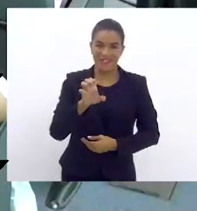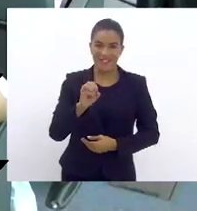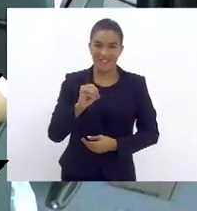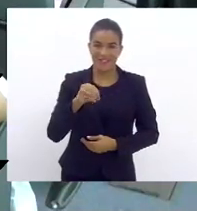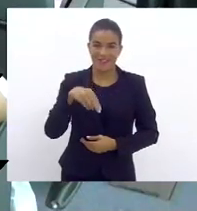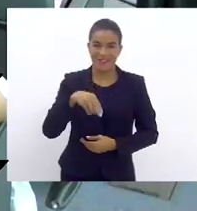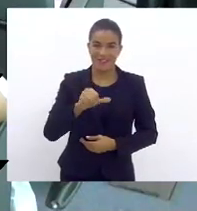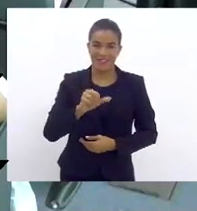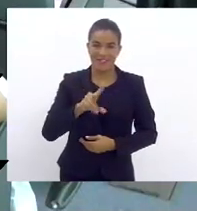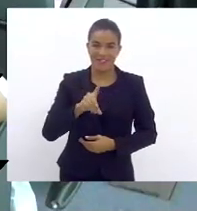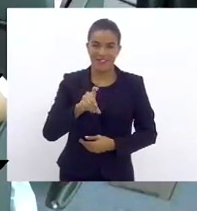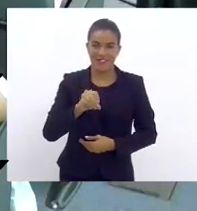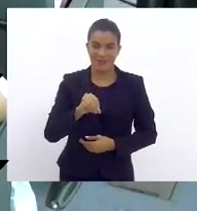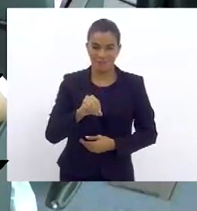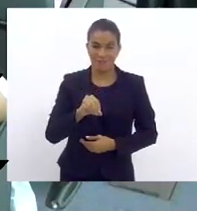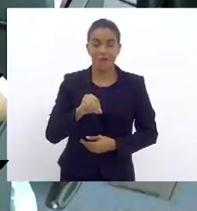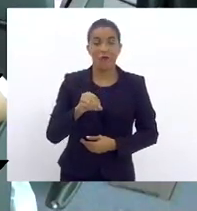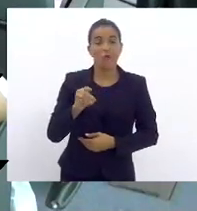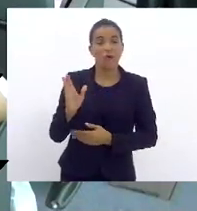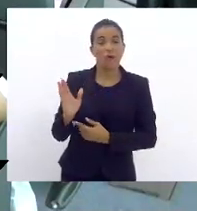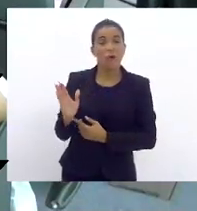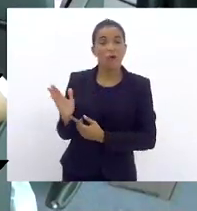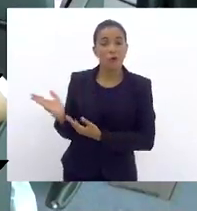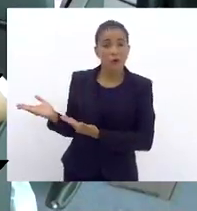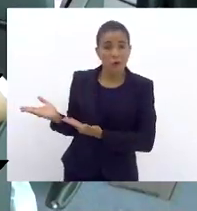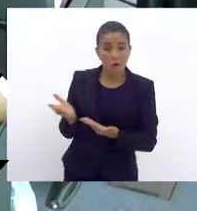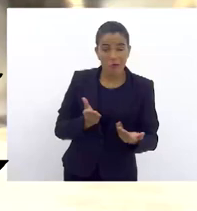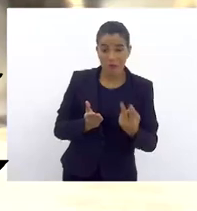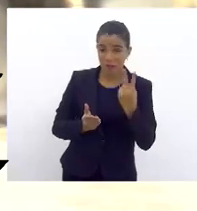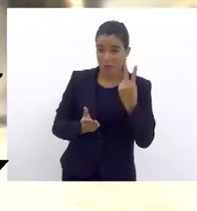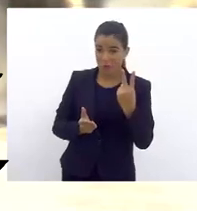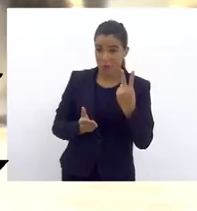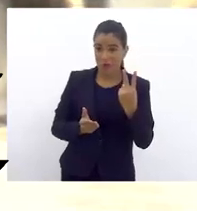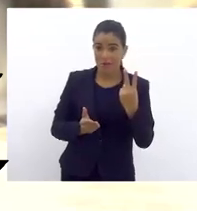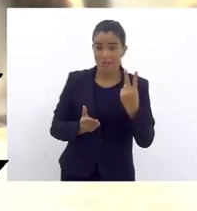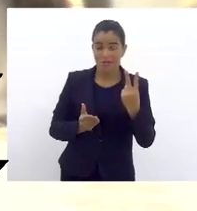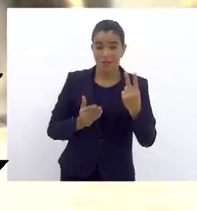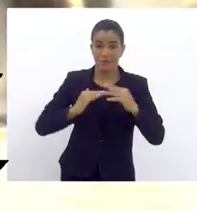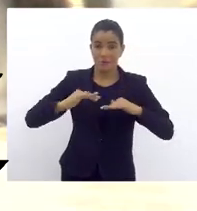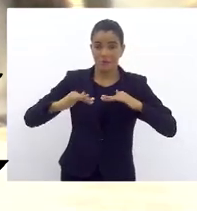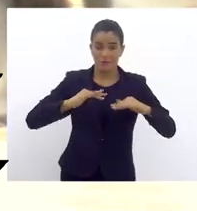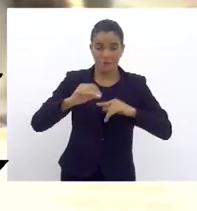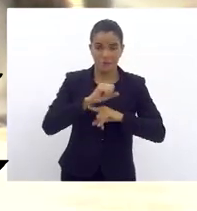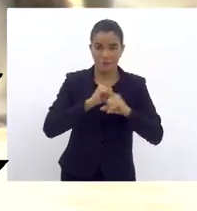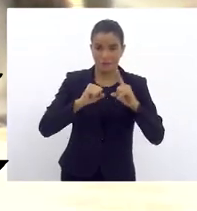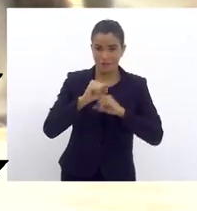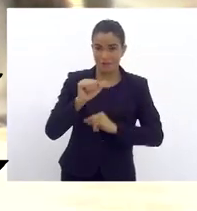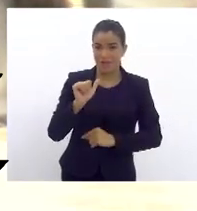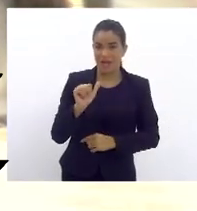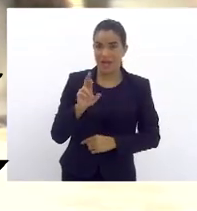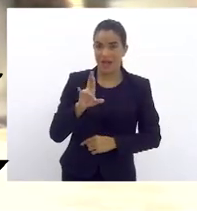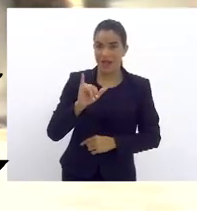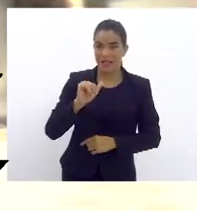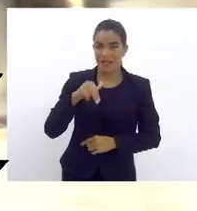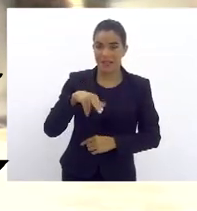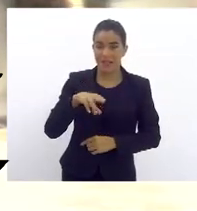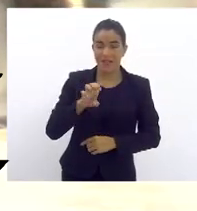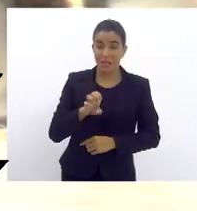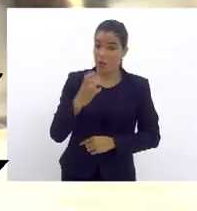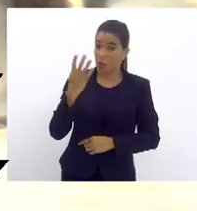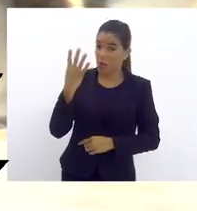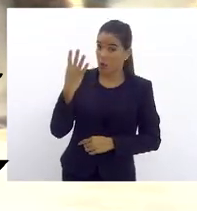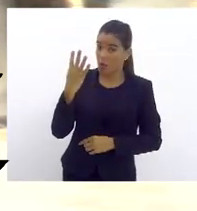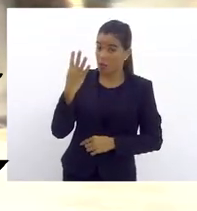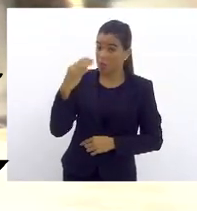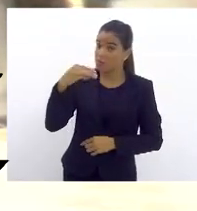chama aqui duas representantes dos movimentos sociais Ariane Magalhães fazer uma fala aqui de quatro minutos